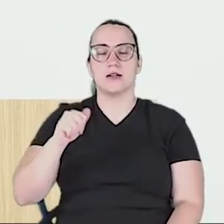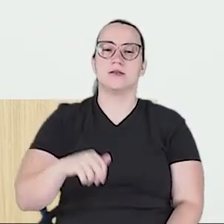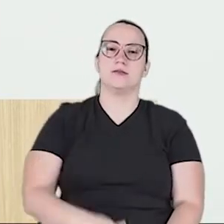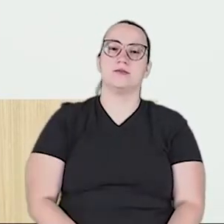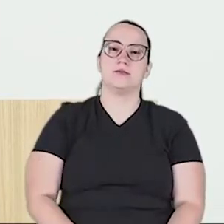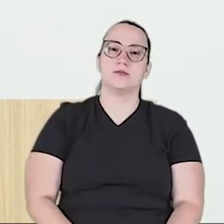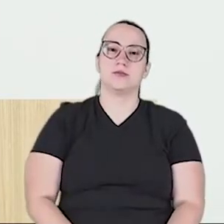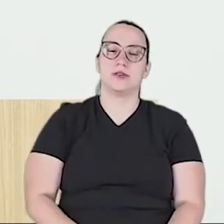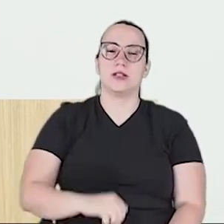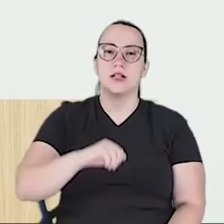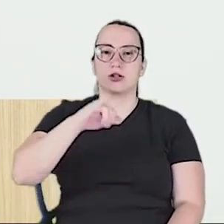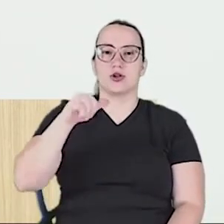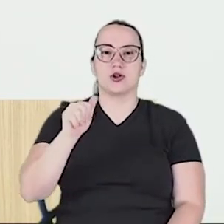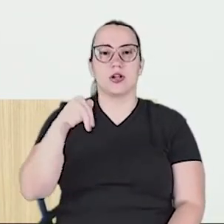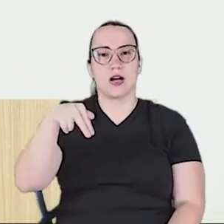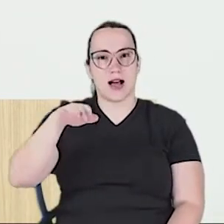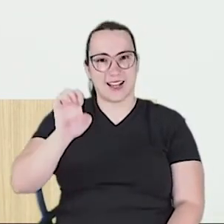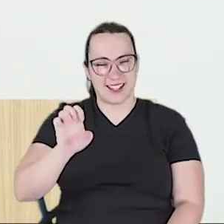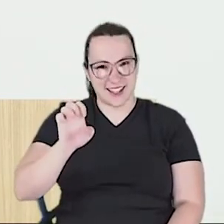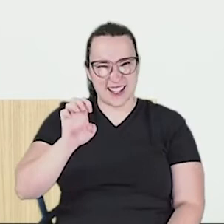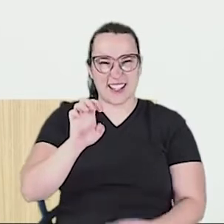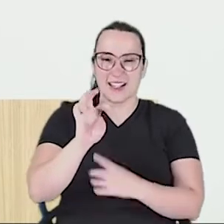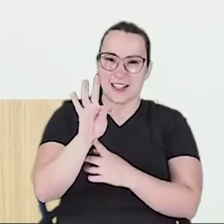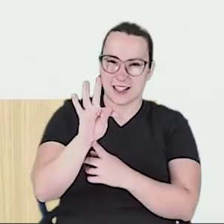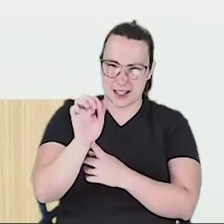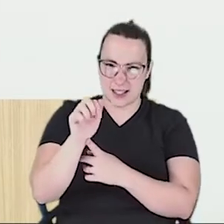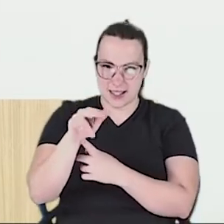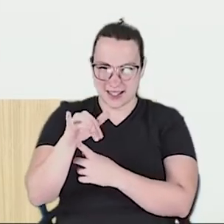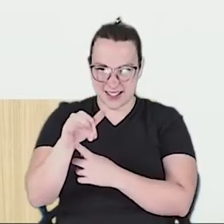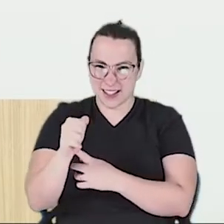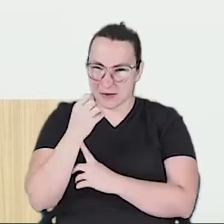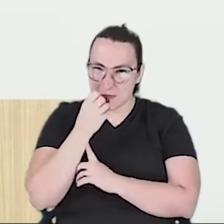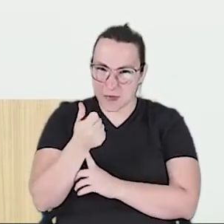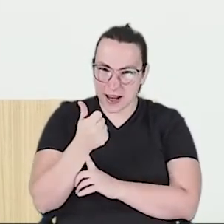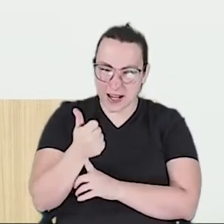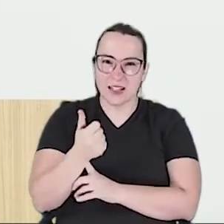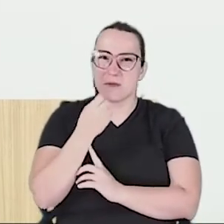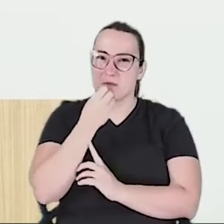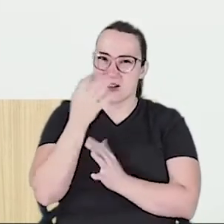Jaque, Tânia, tudo bem? Seja sempre bem-vinda aí.